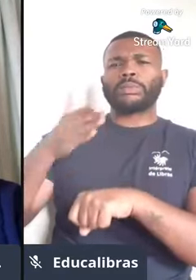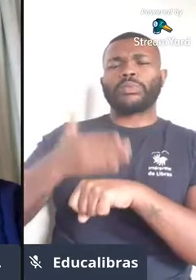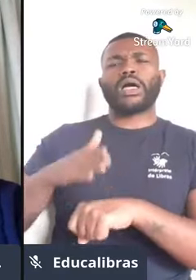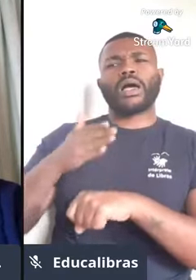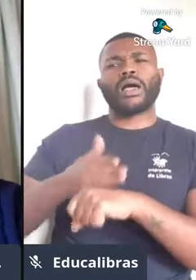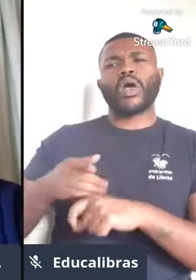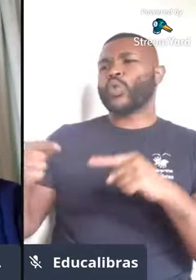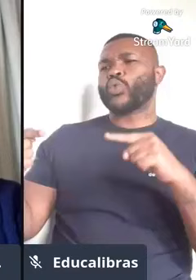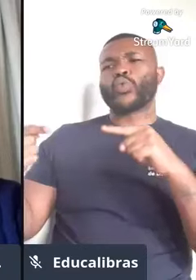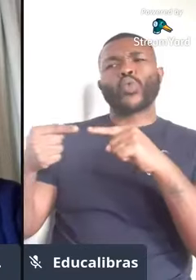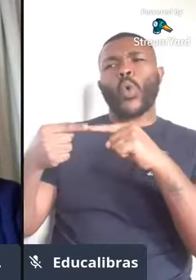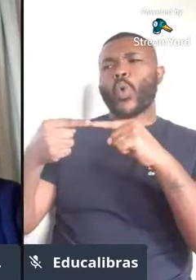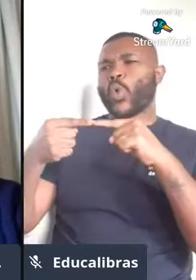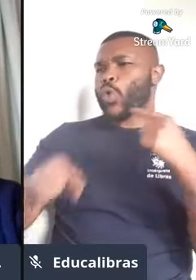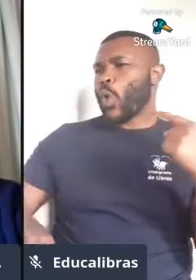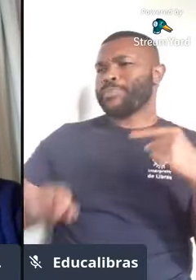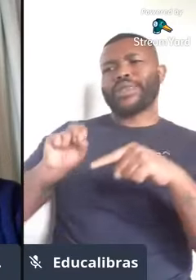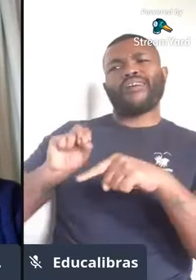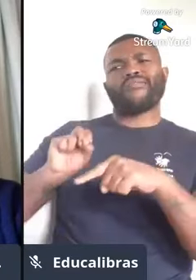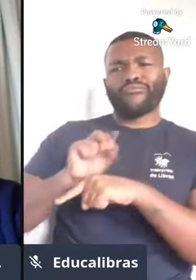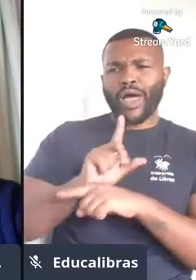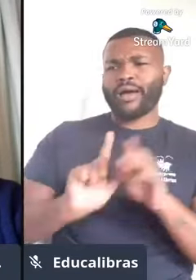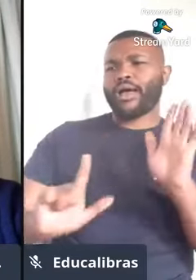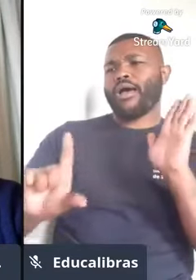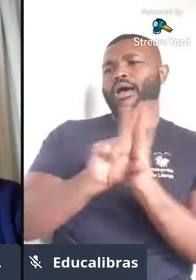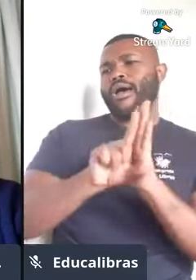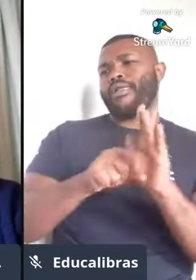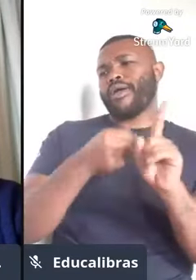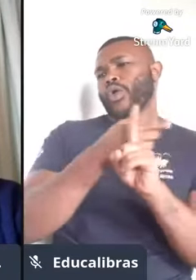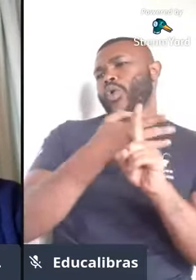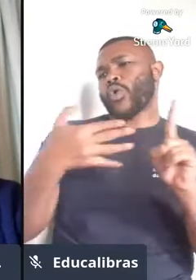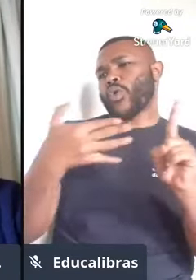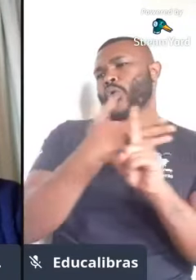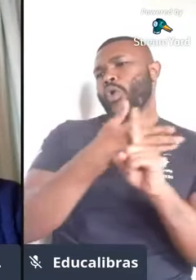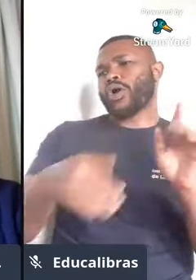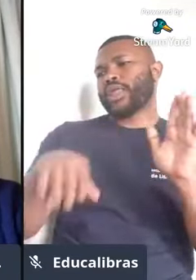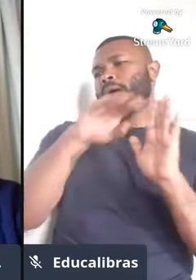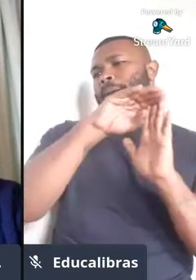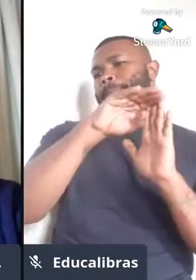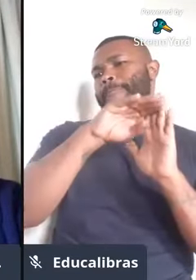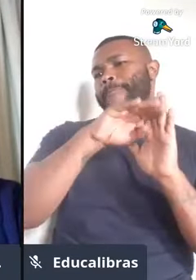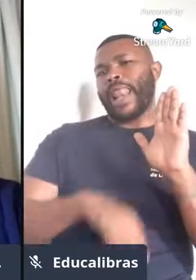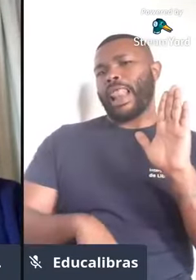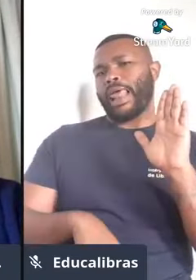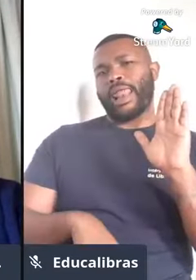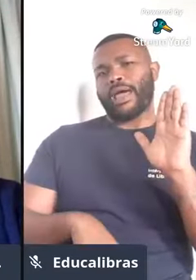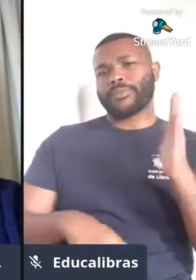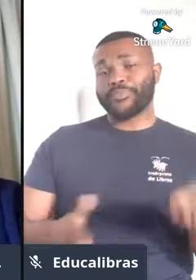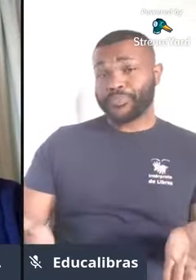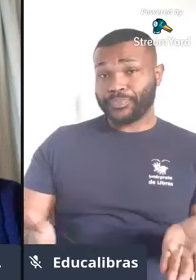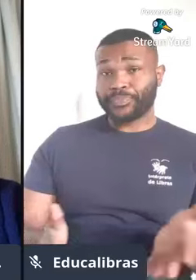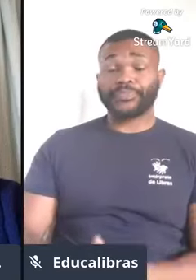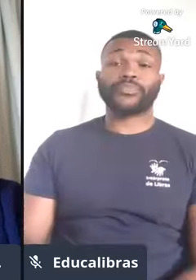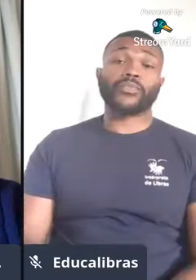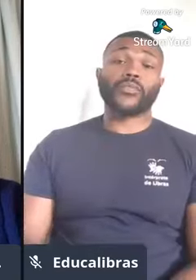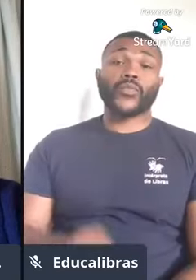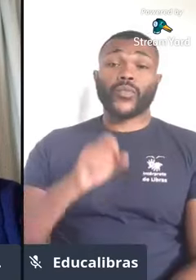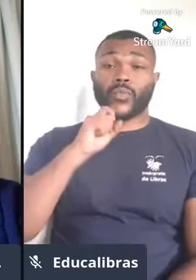como sendo capaz de atender aos objetivos e obrigações previstas pela legislação.